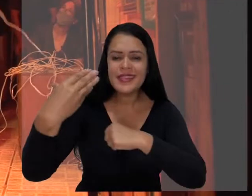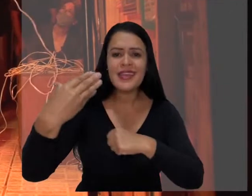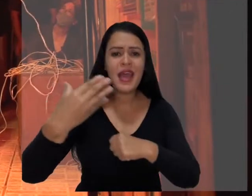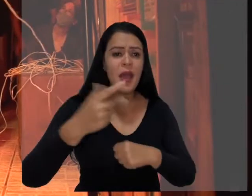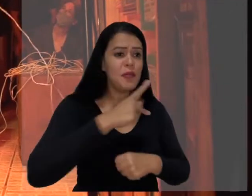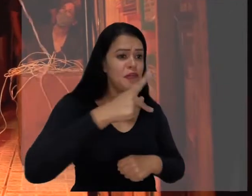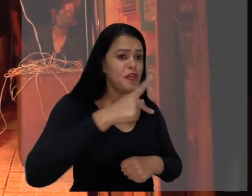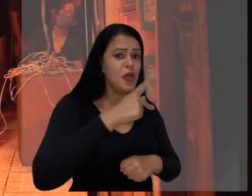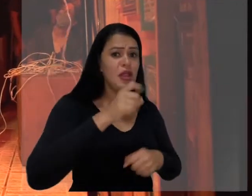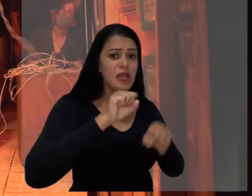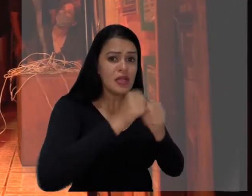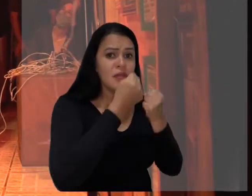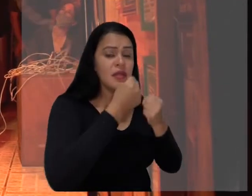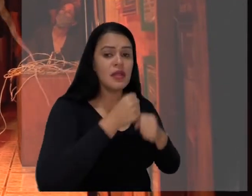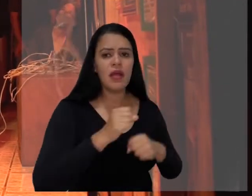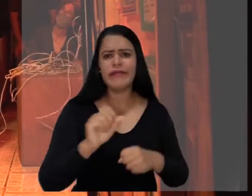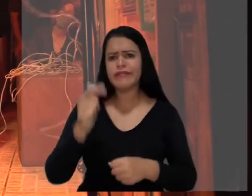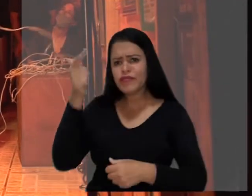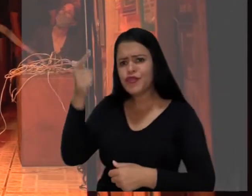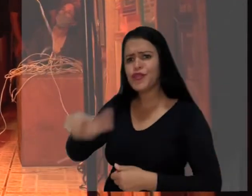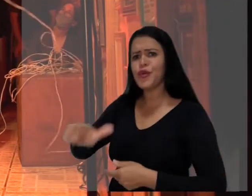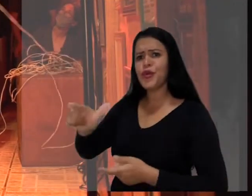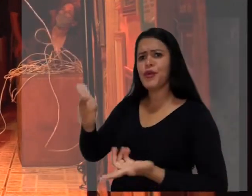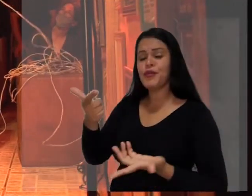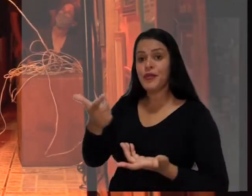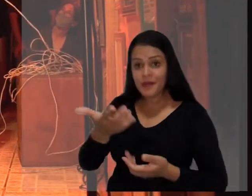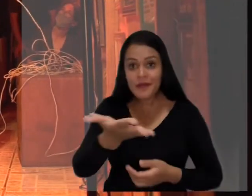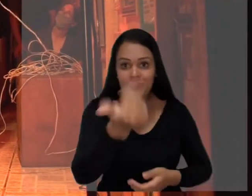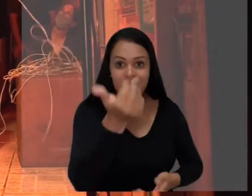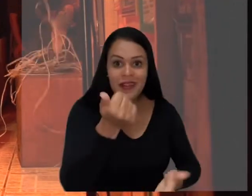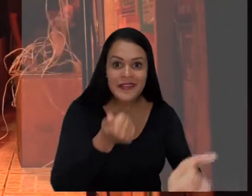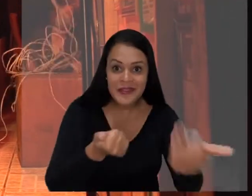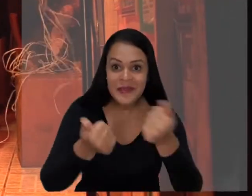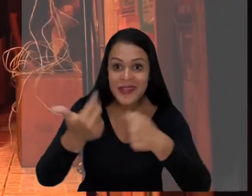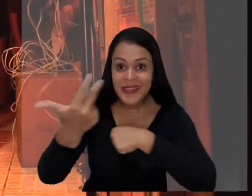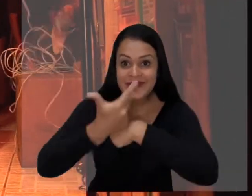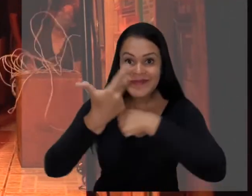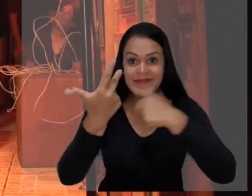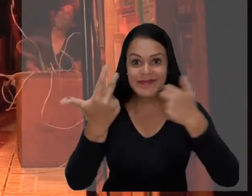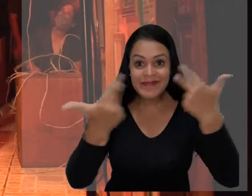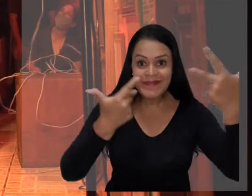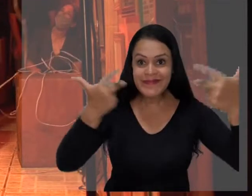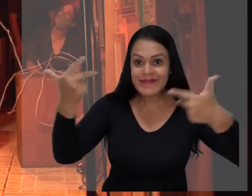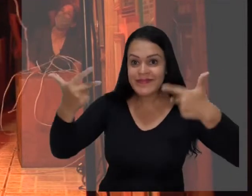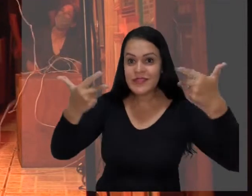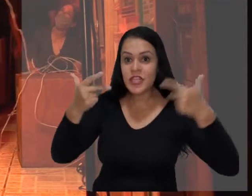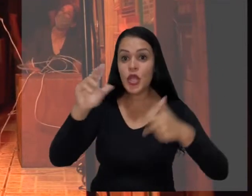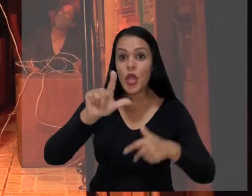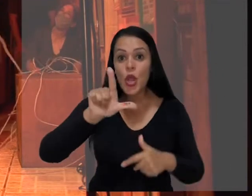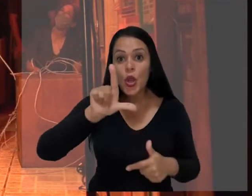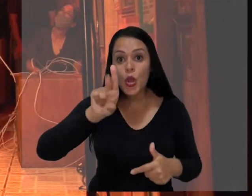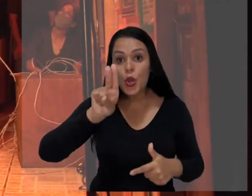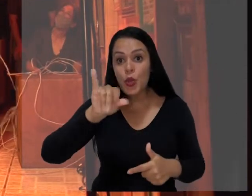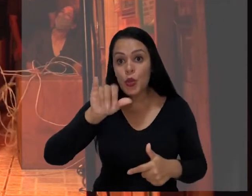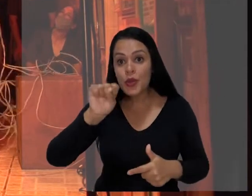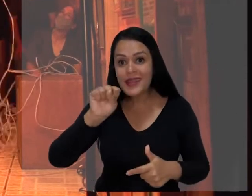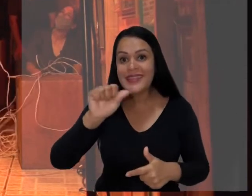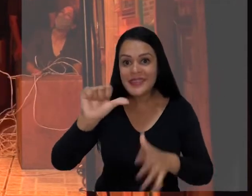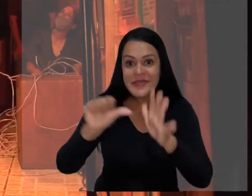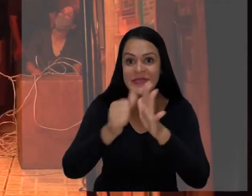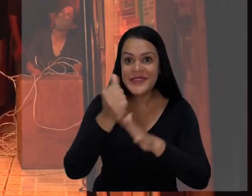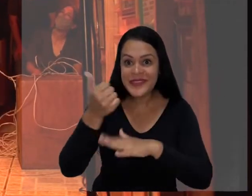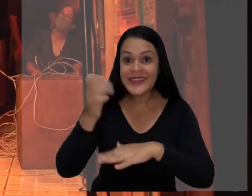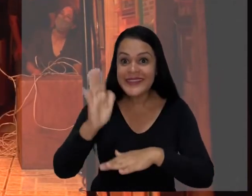está quebrada. Ah, de novo? Ô, pessoal, vamos lá, vamos ligar a câmera, né? Luiz, já tá aí? Sempre é o primeiro,